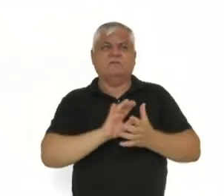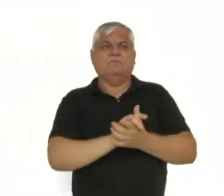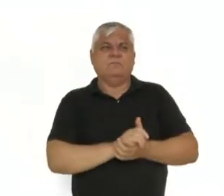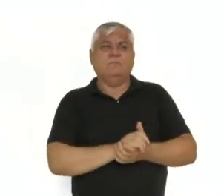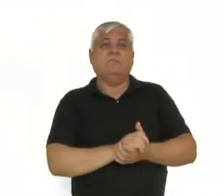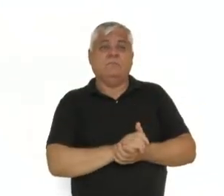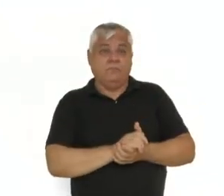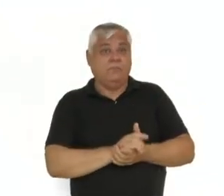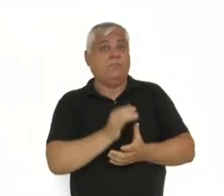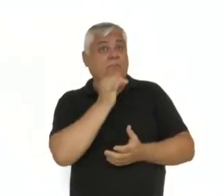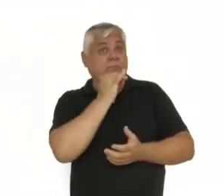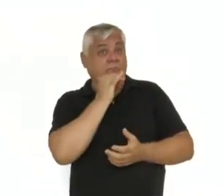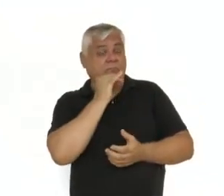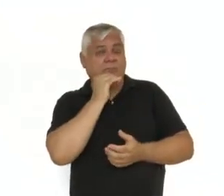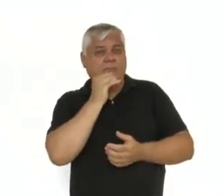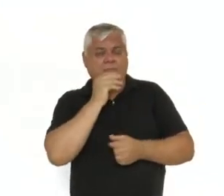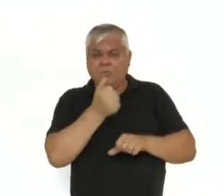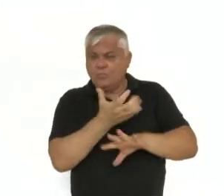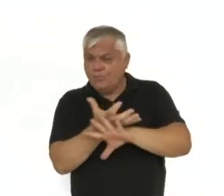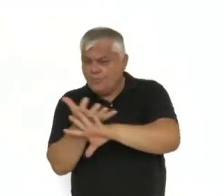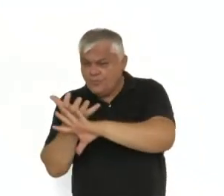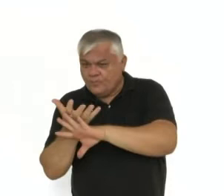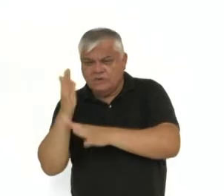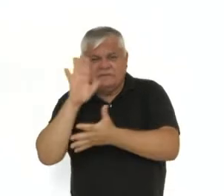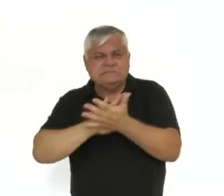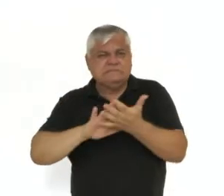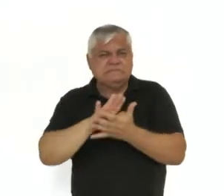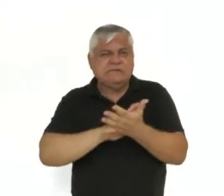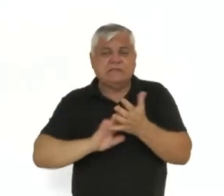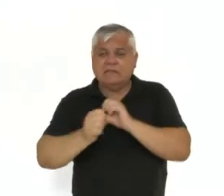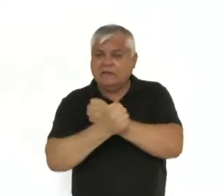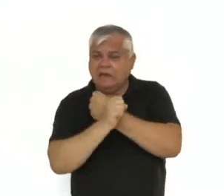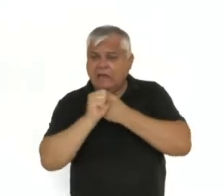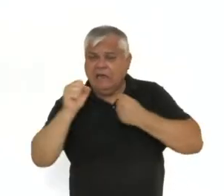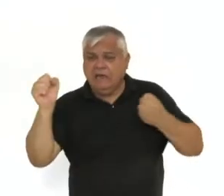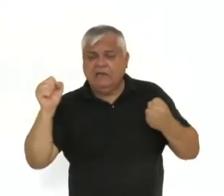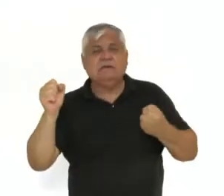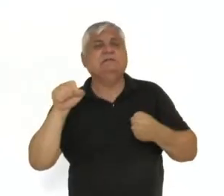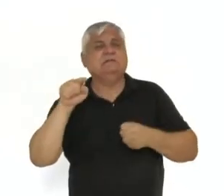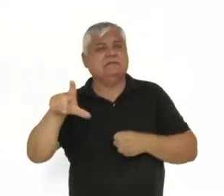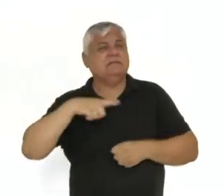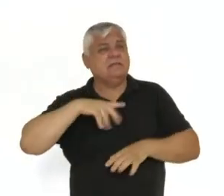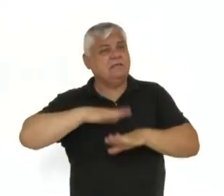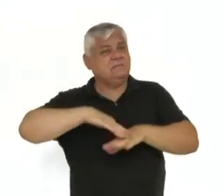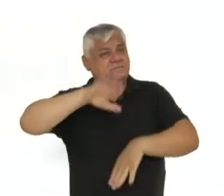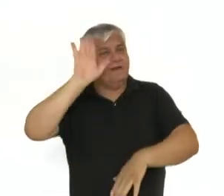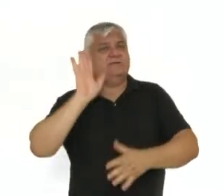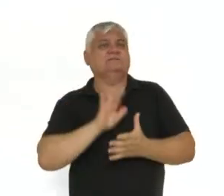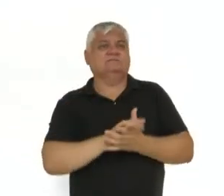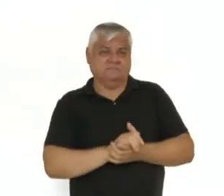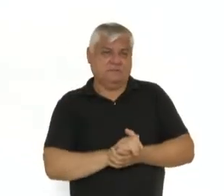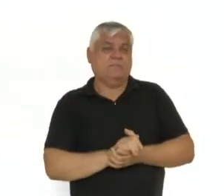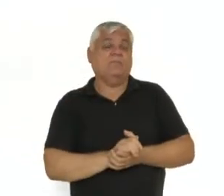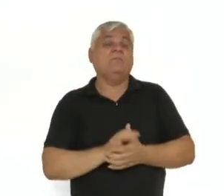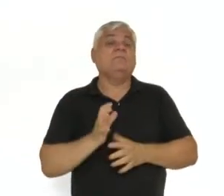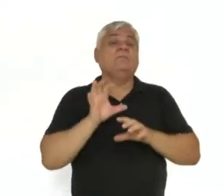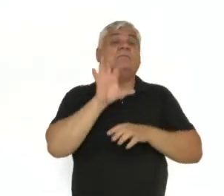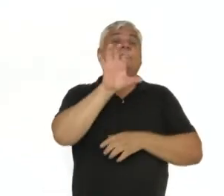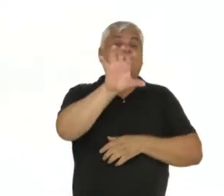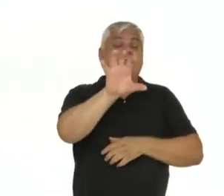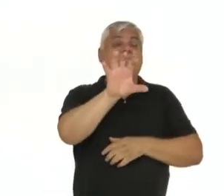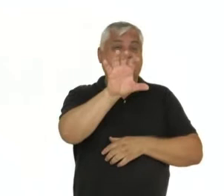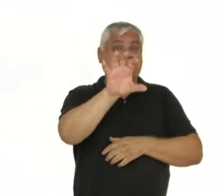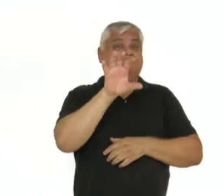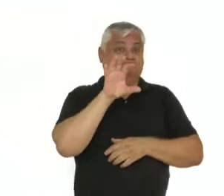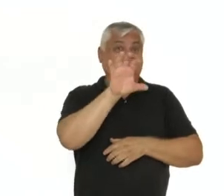de áreas improdutivas, aqui de grandes extensões, e aonde elas mais aparecem. Então nós temos uma grande concentração no